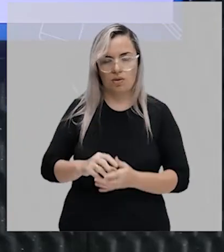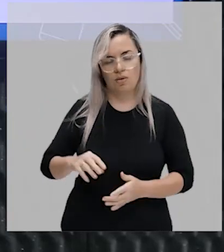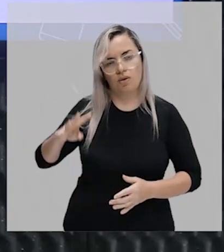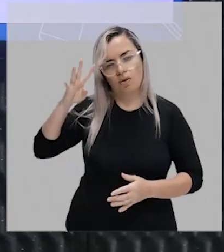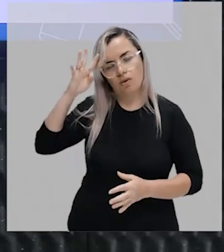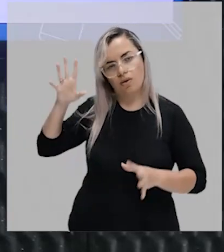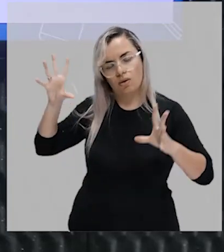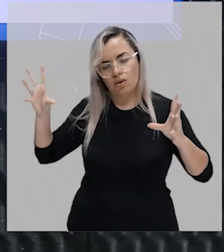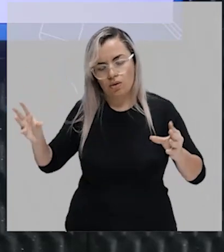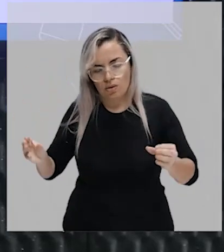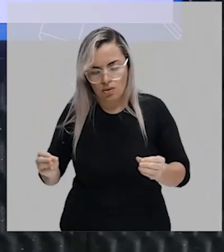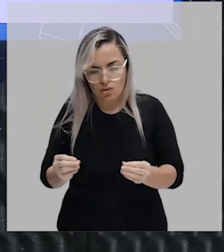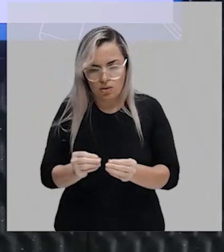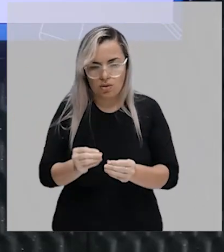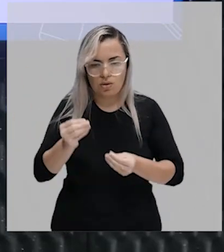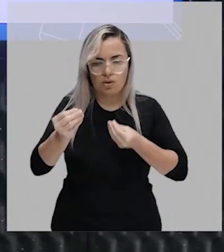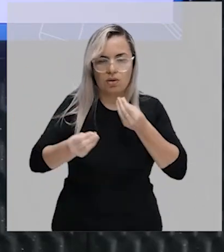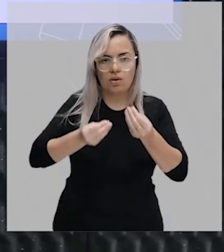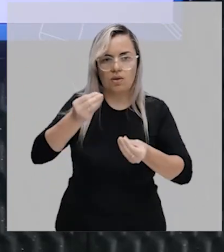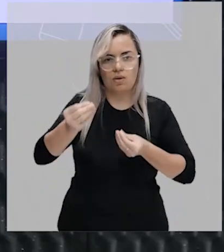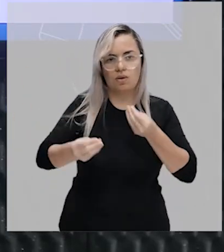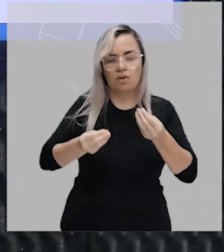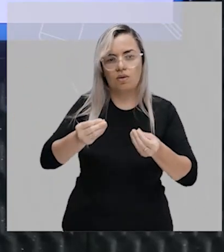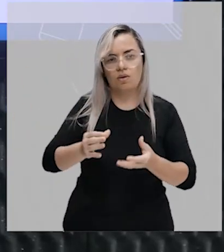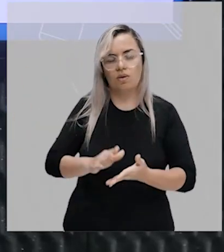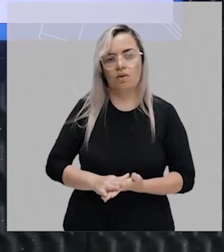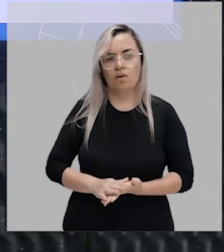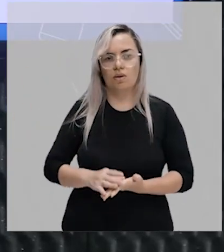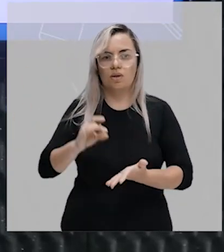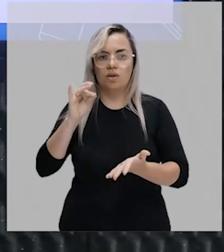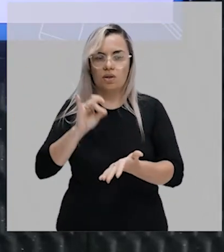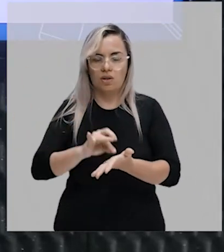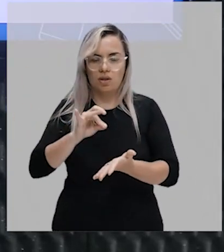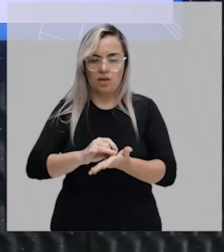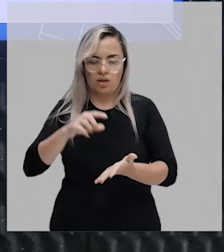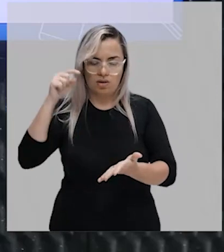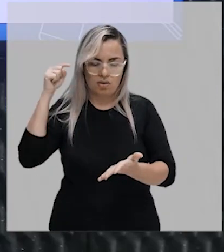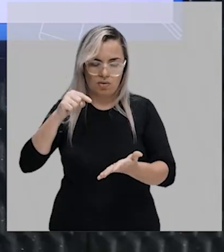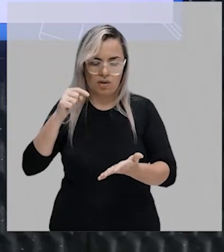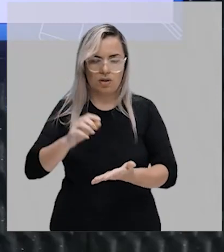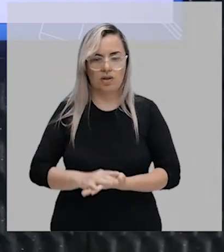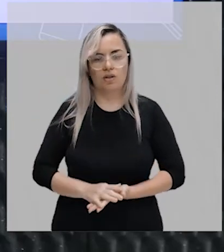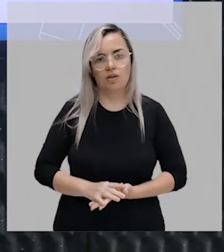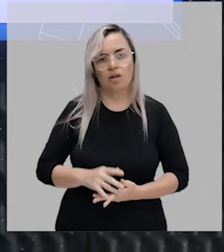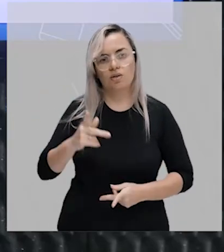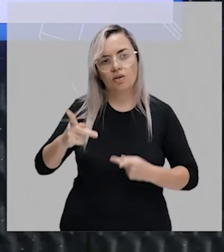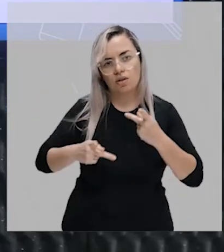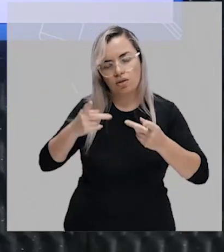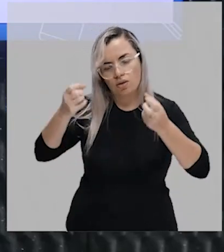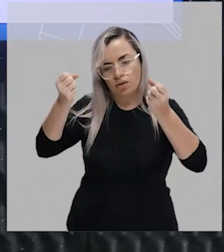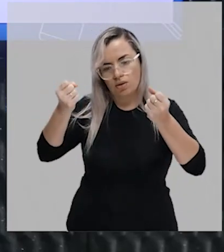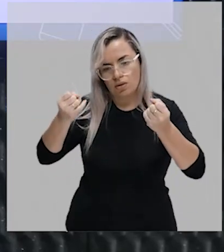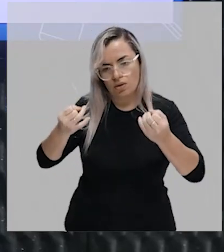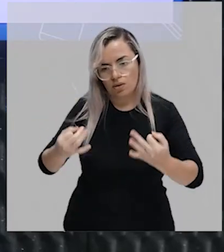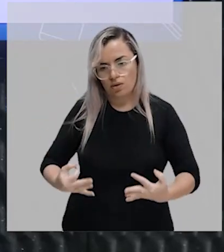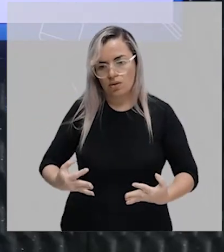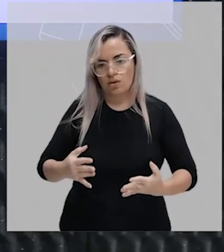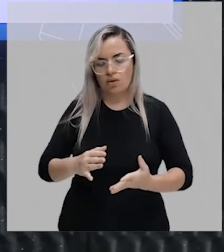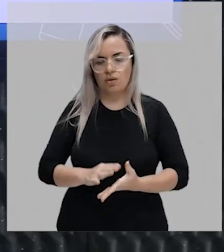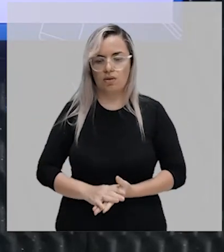uma forma de como ele vai provar essa sua hipótese, certo? E aí ele promove o quê?